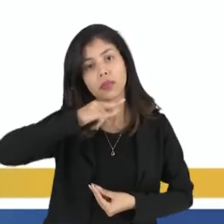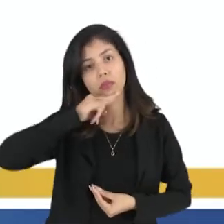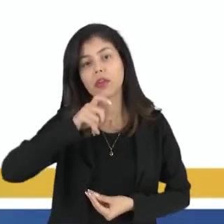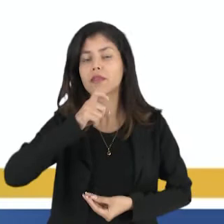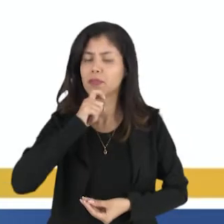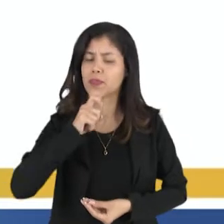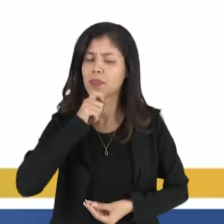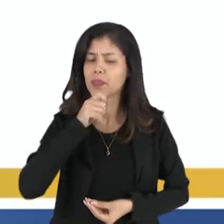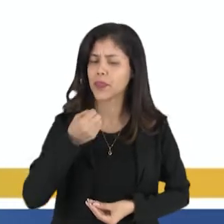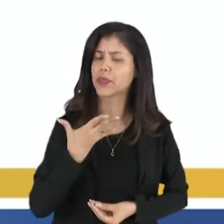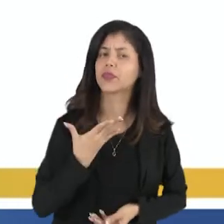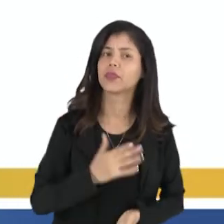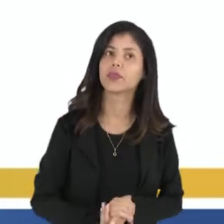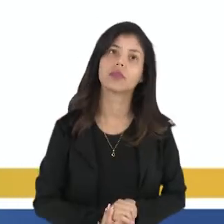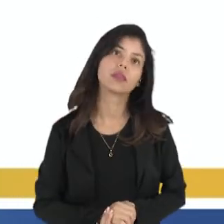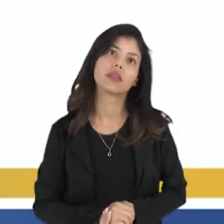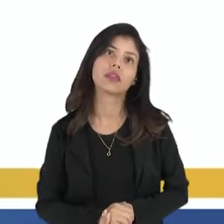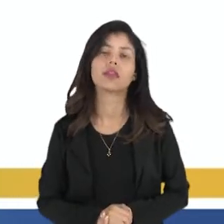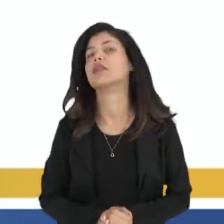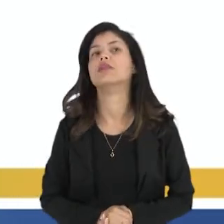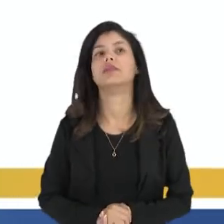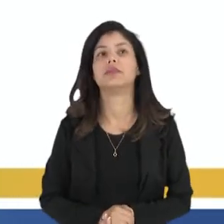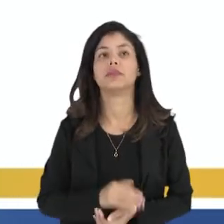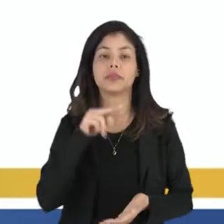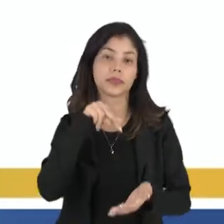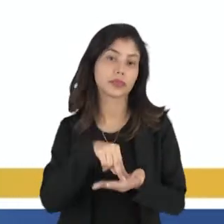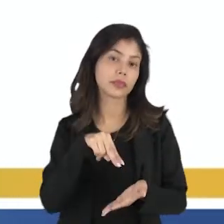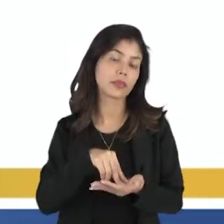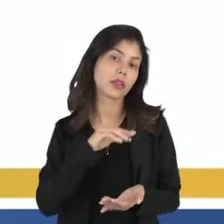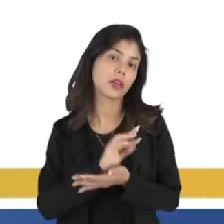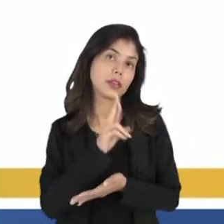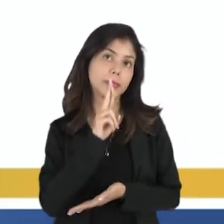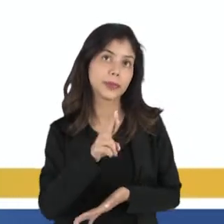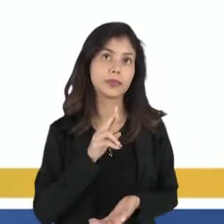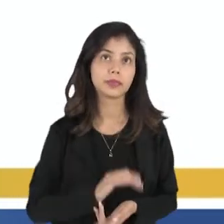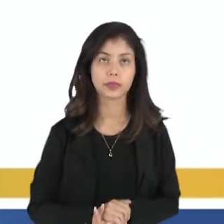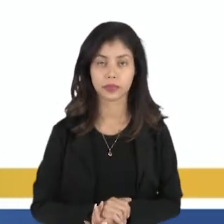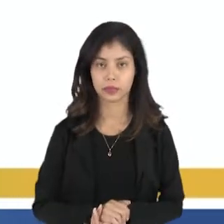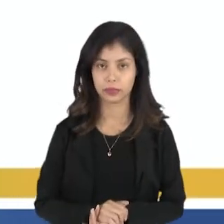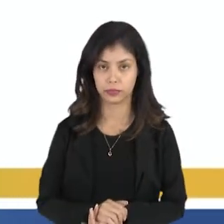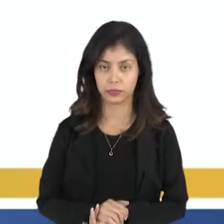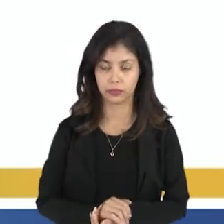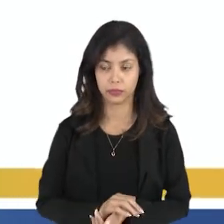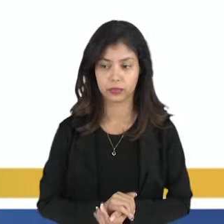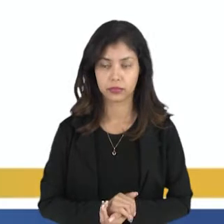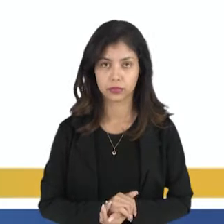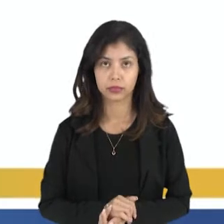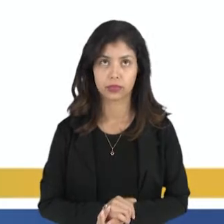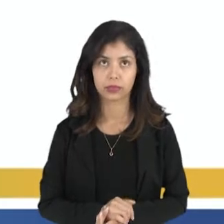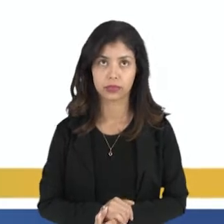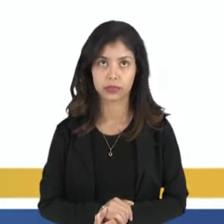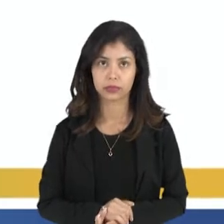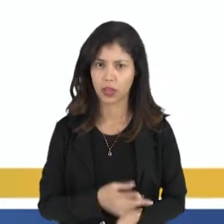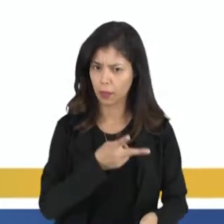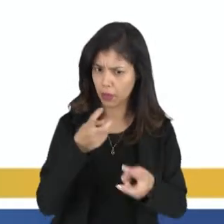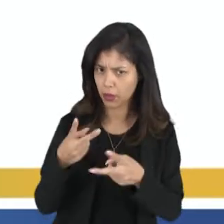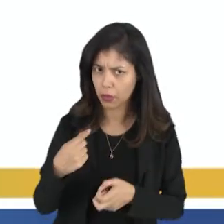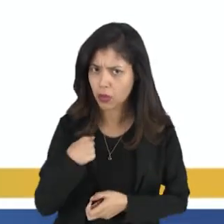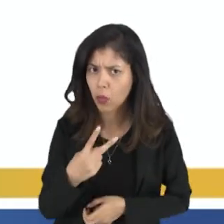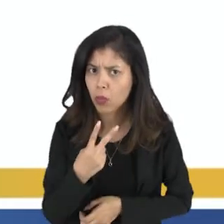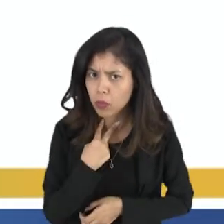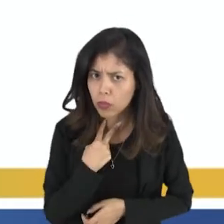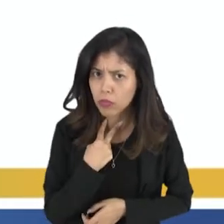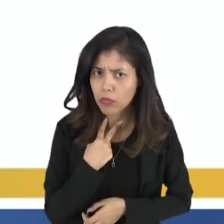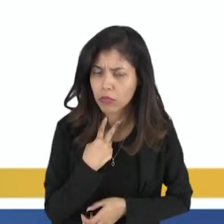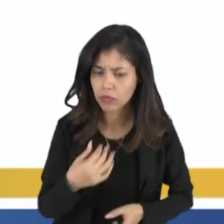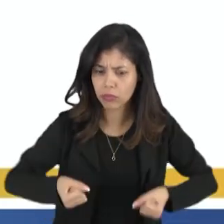cerveja bem gelada enquanto ela está de pé. E ela responde: "Do you see I have my hands full?" Você não percebe que eu estou